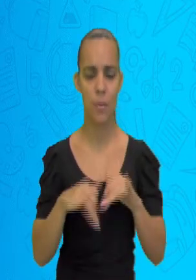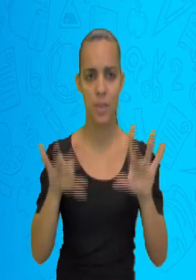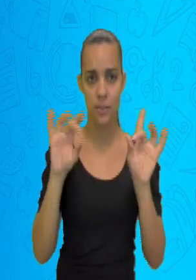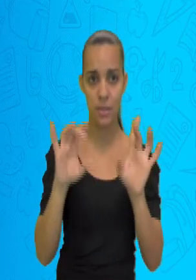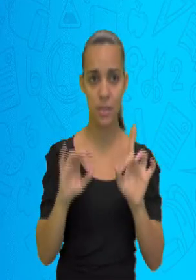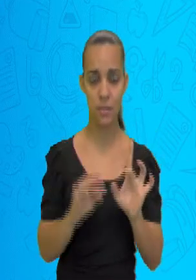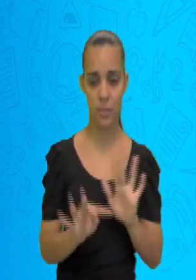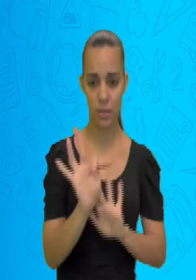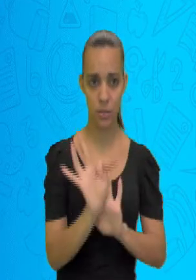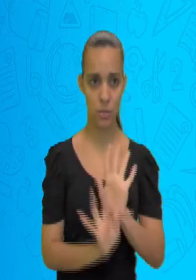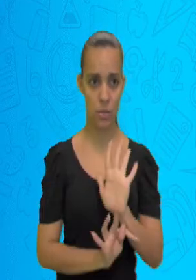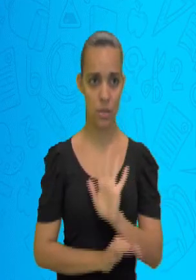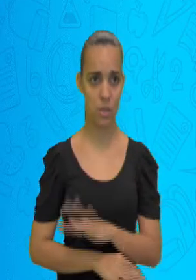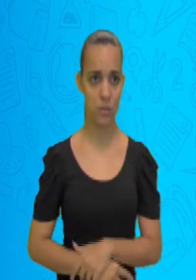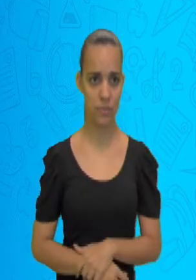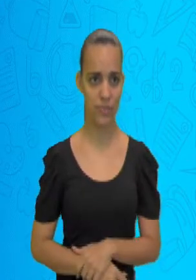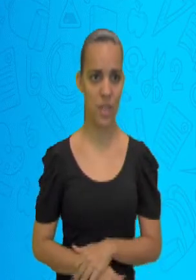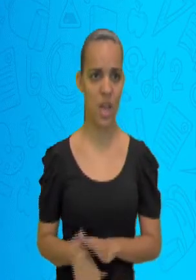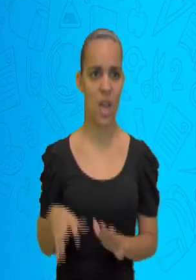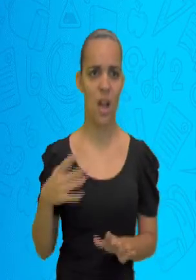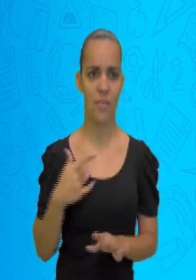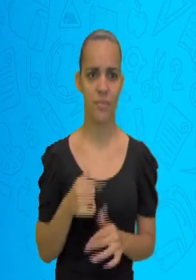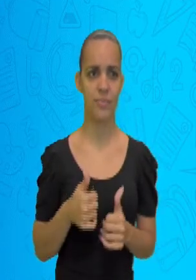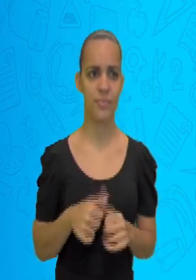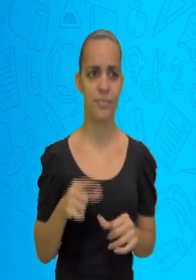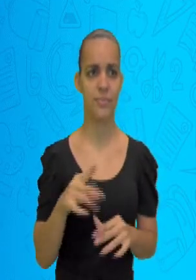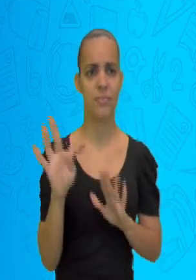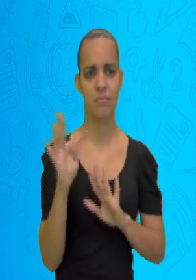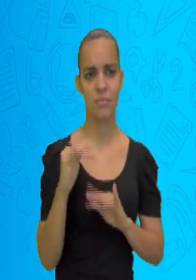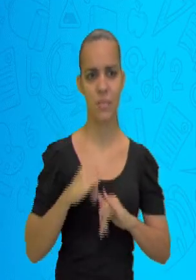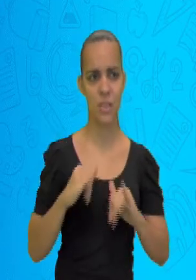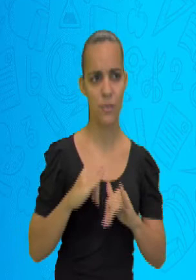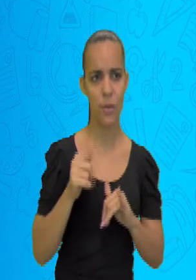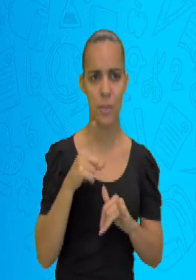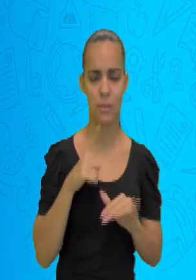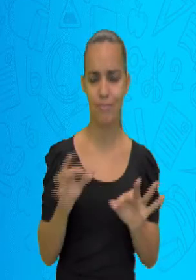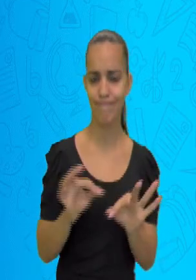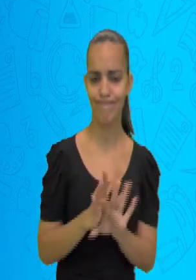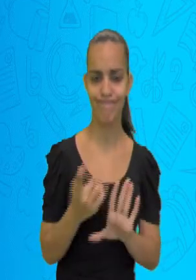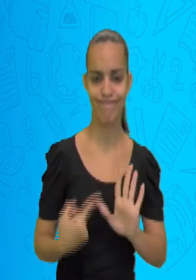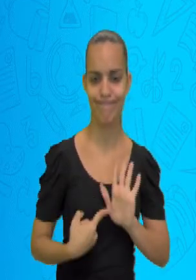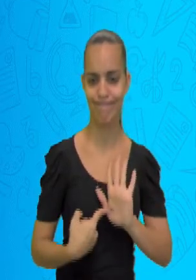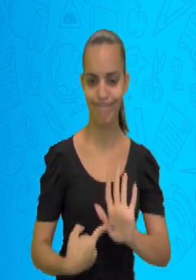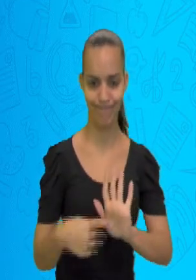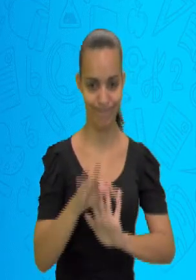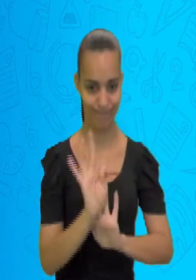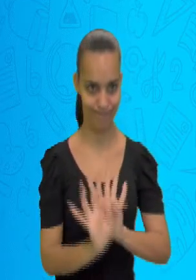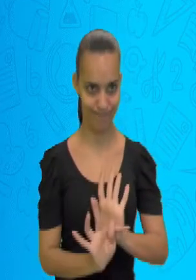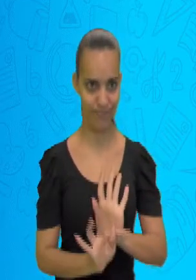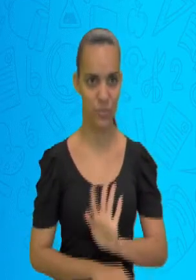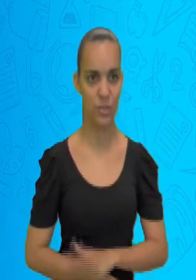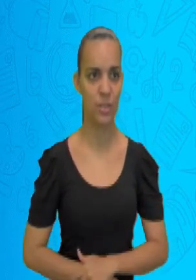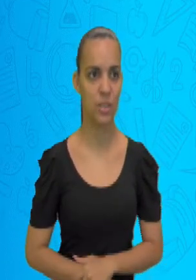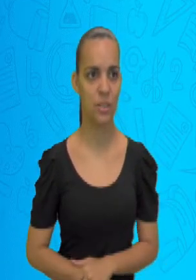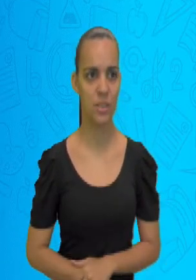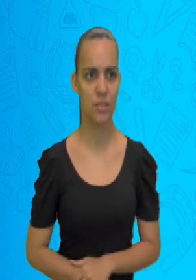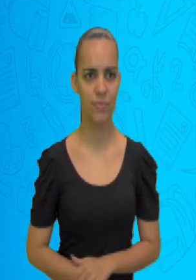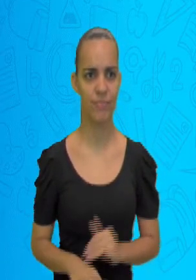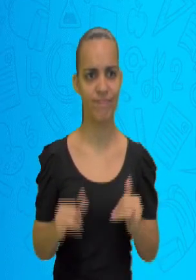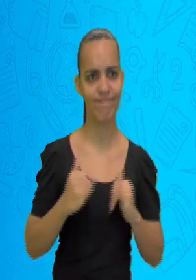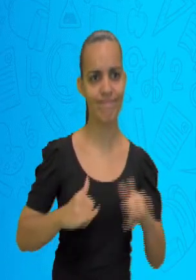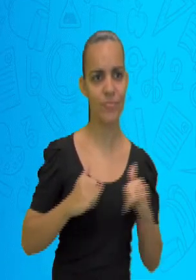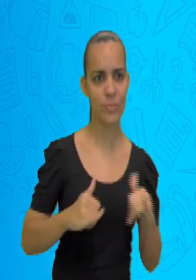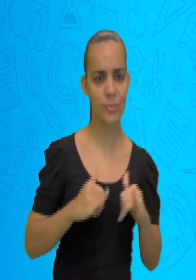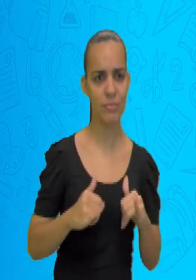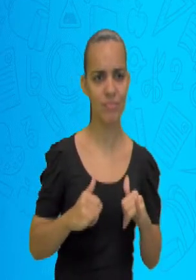uma informação que está lá no texto de forma clara e bem compreensível. A informação